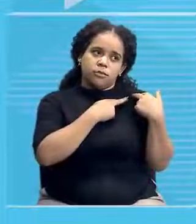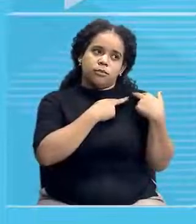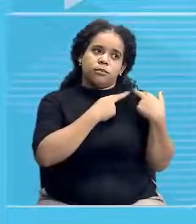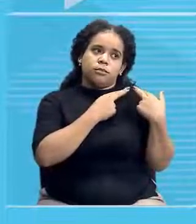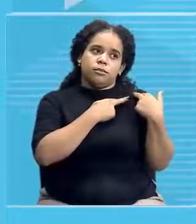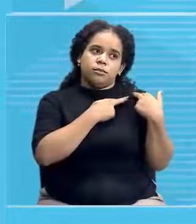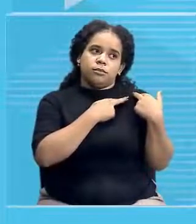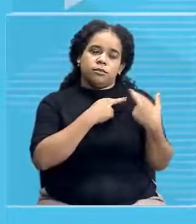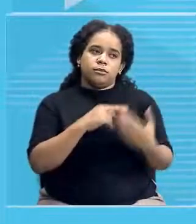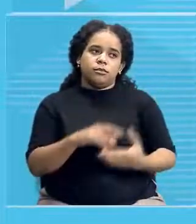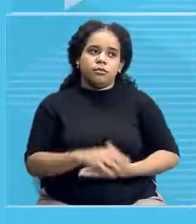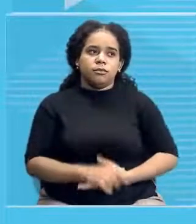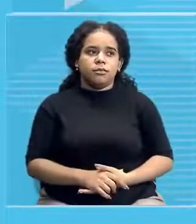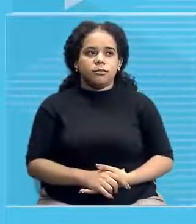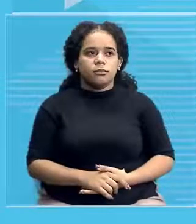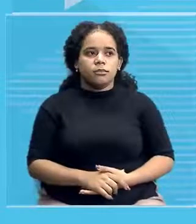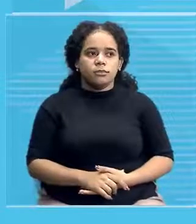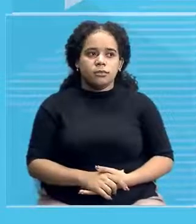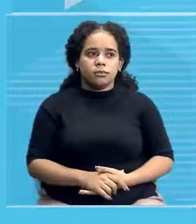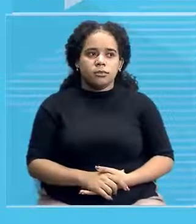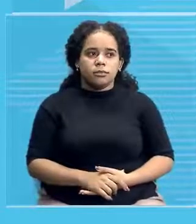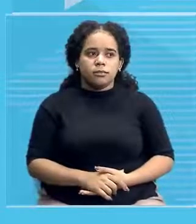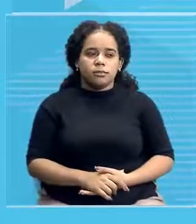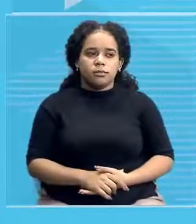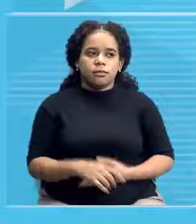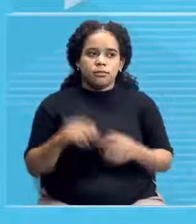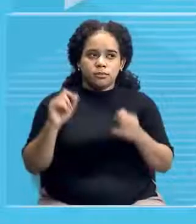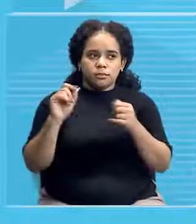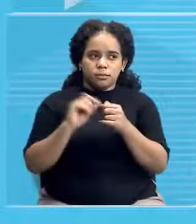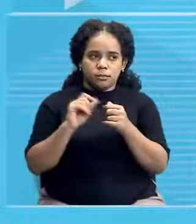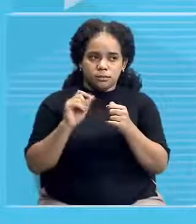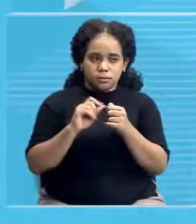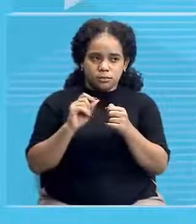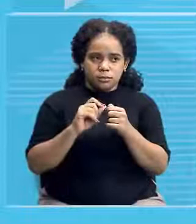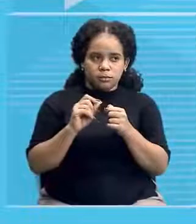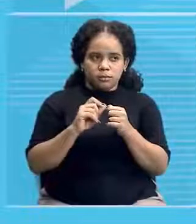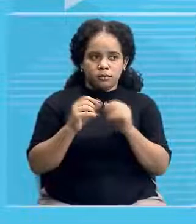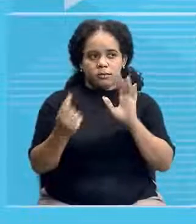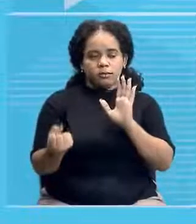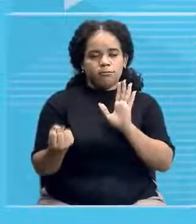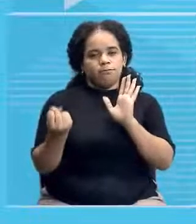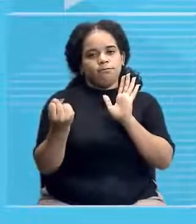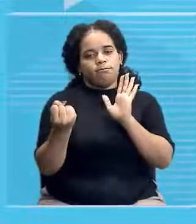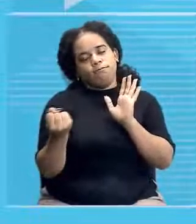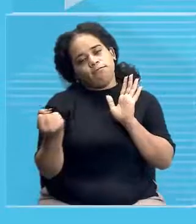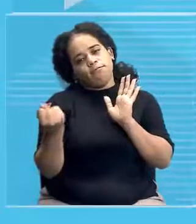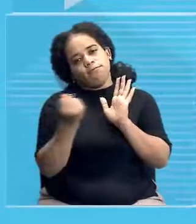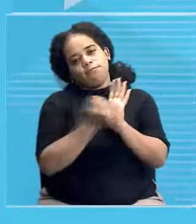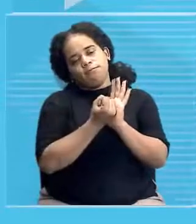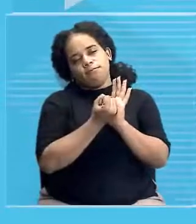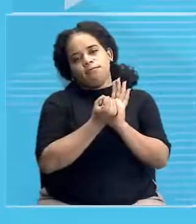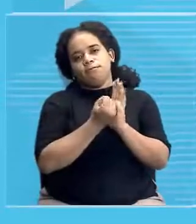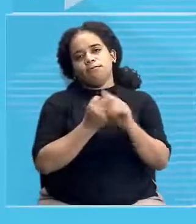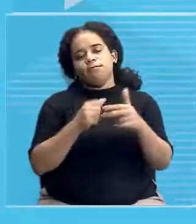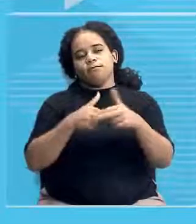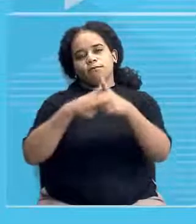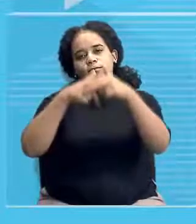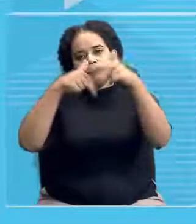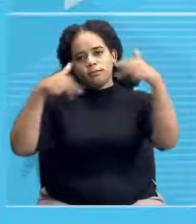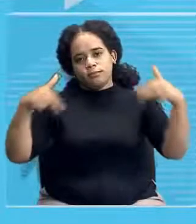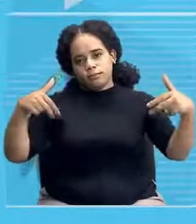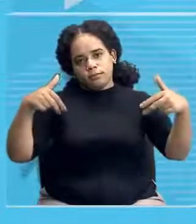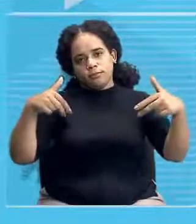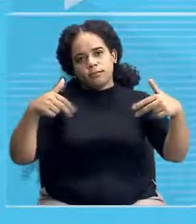responsáveis. São responsáveis por reproduzir marcadores de gênero. A